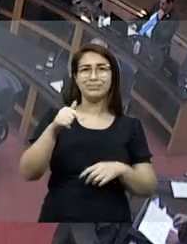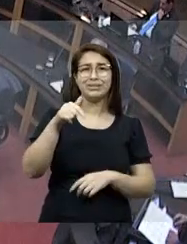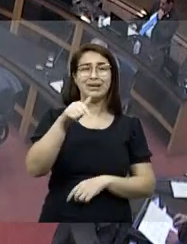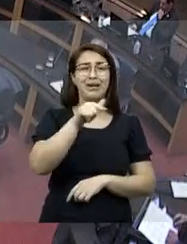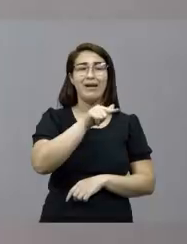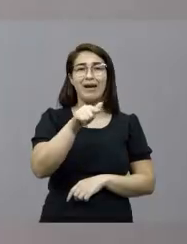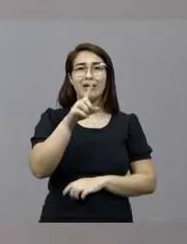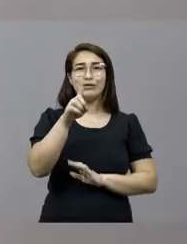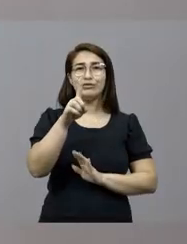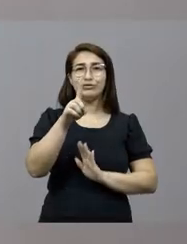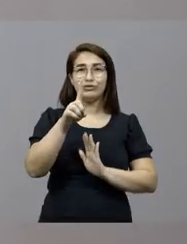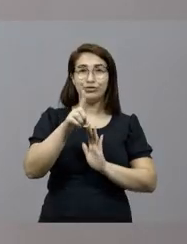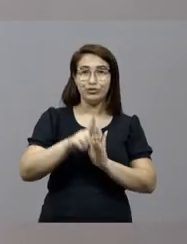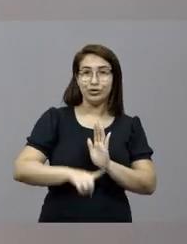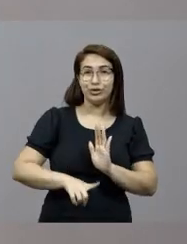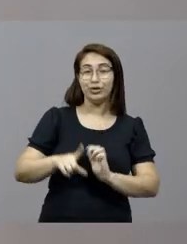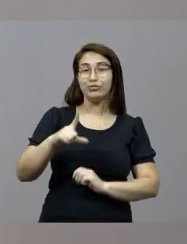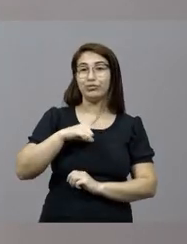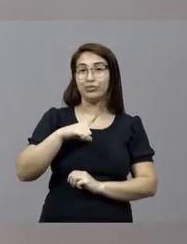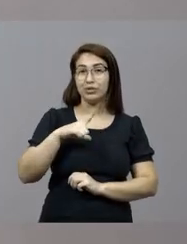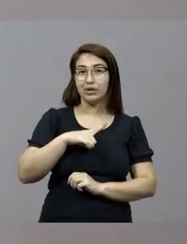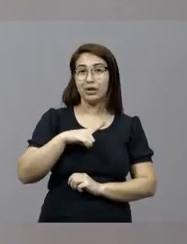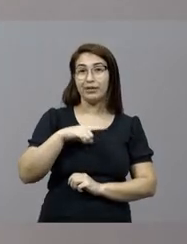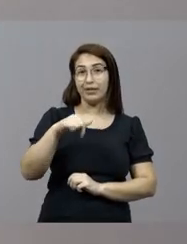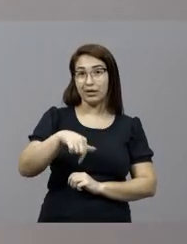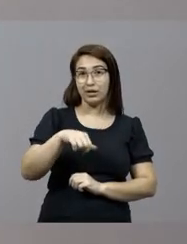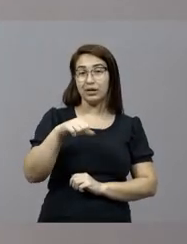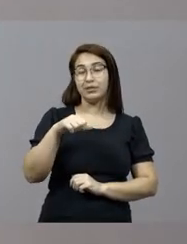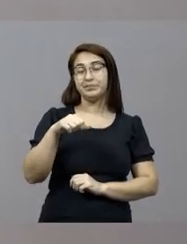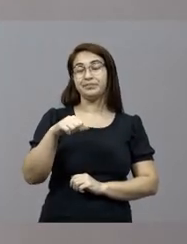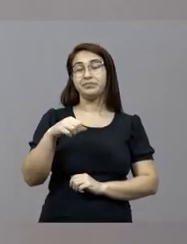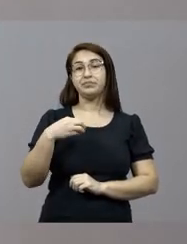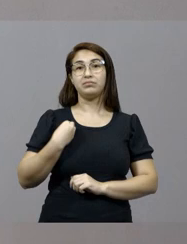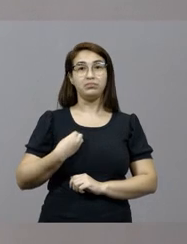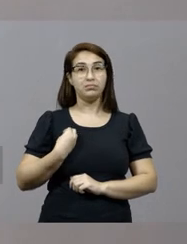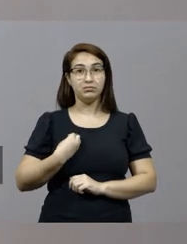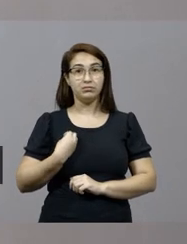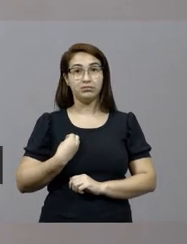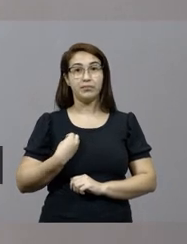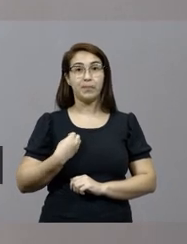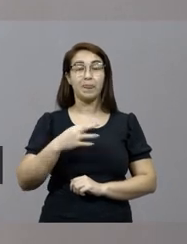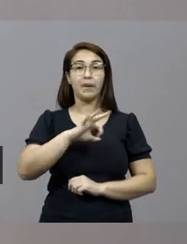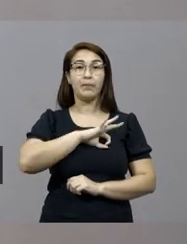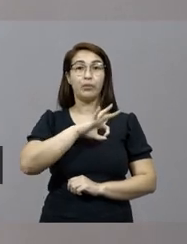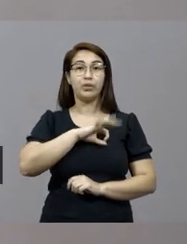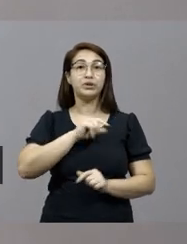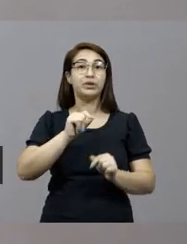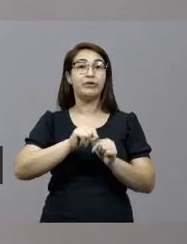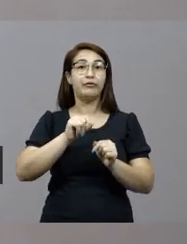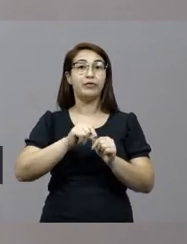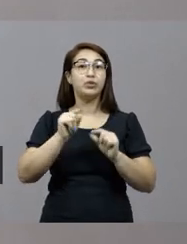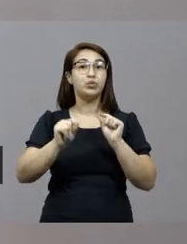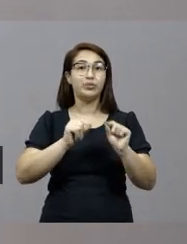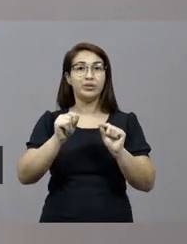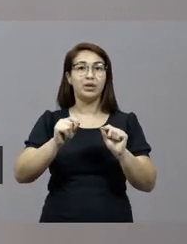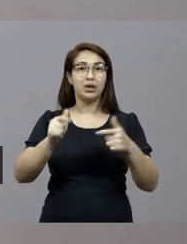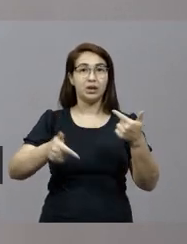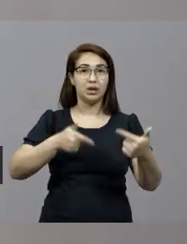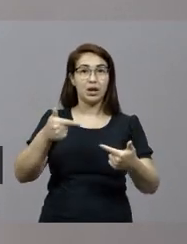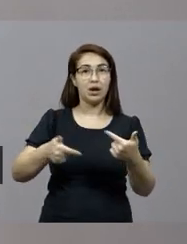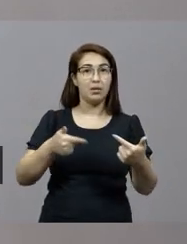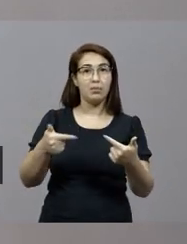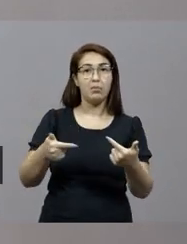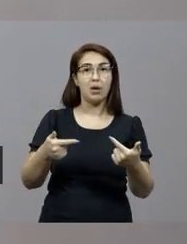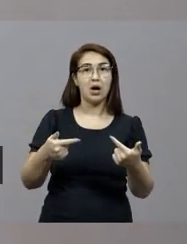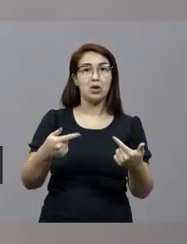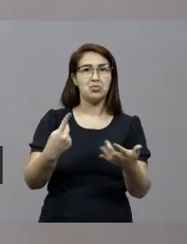Direito que hoje vivemos, a polícia fez uma operação padrão e sem